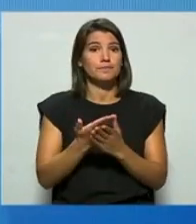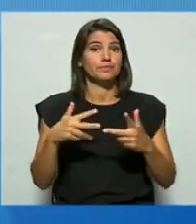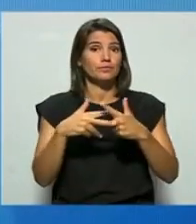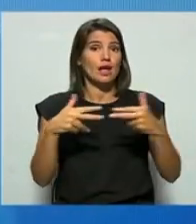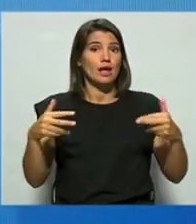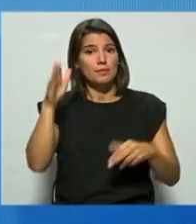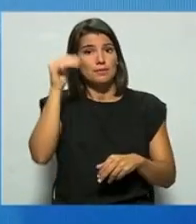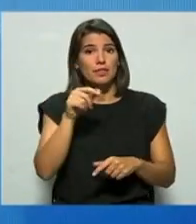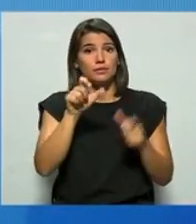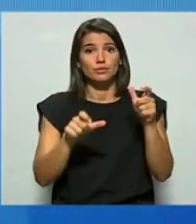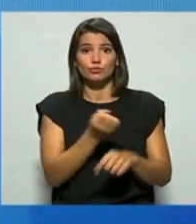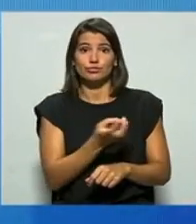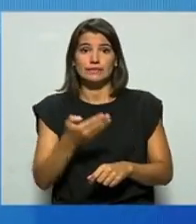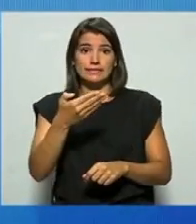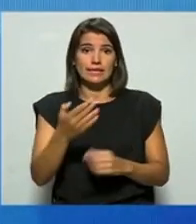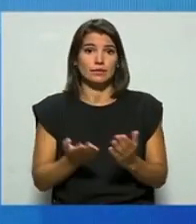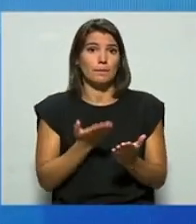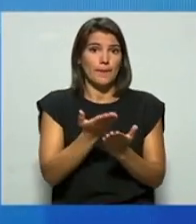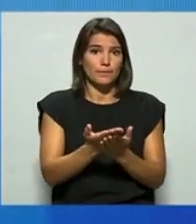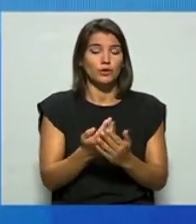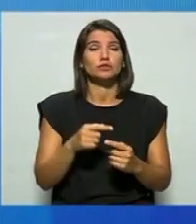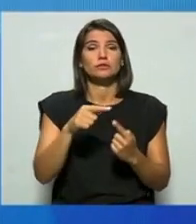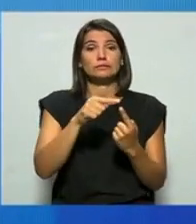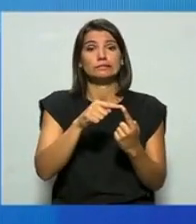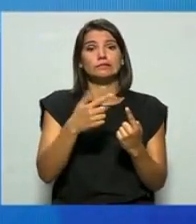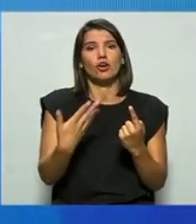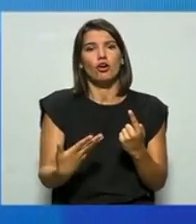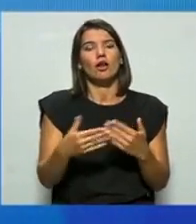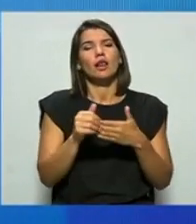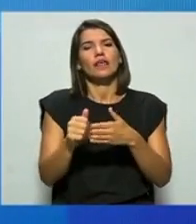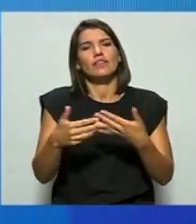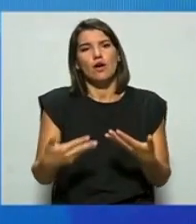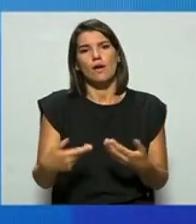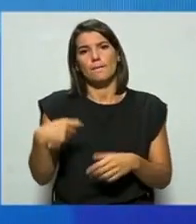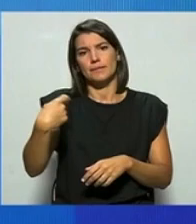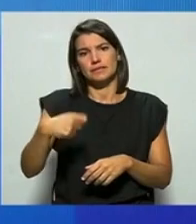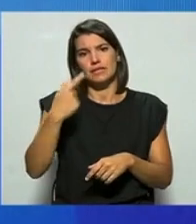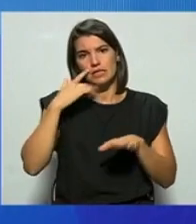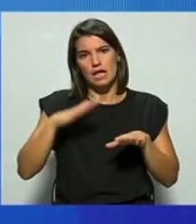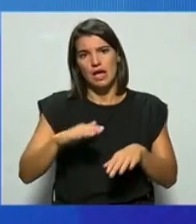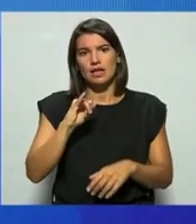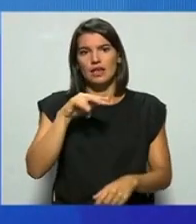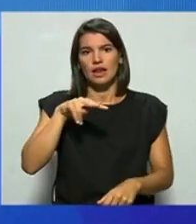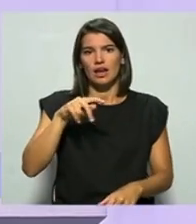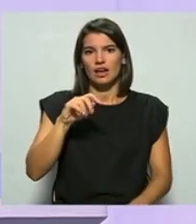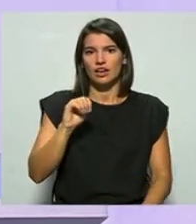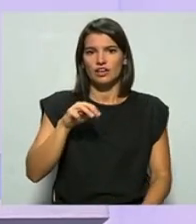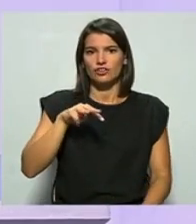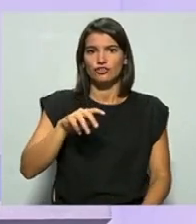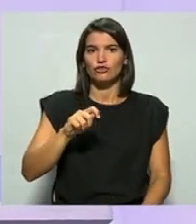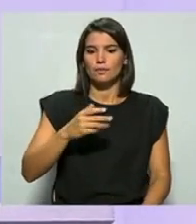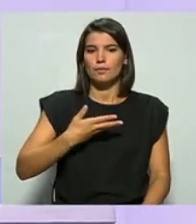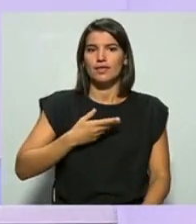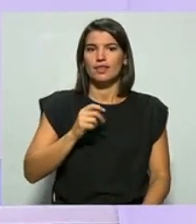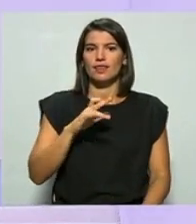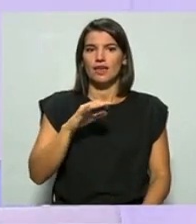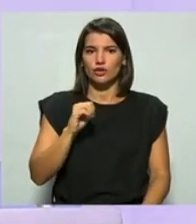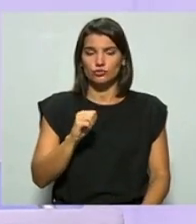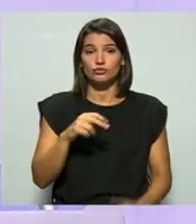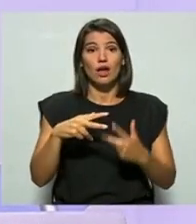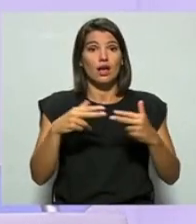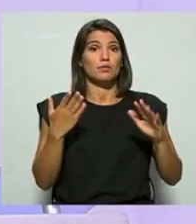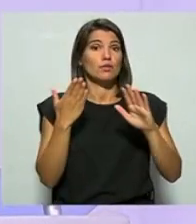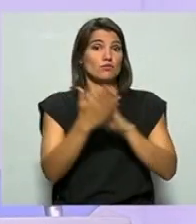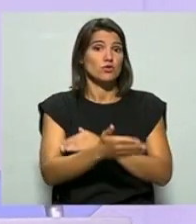há sete candidaturas uma das quais liderada pelo atual presidente Inês de Medeiros neste mês conquistou o